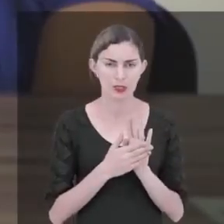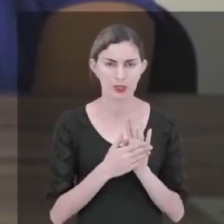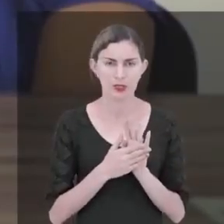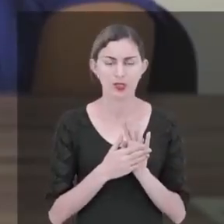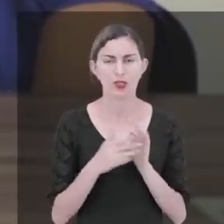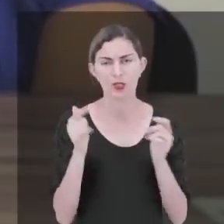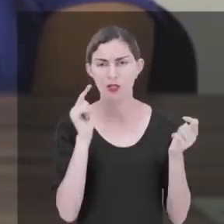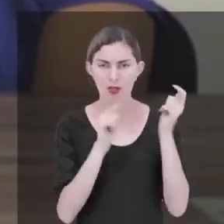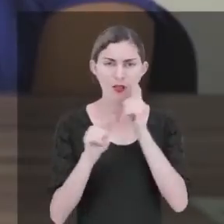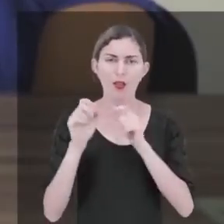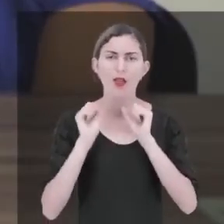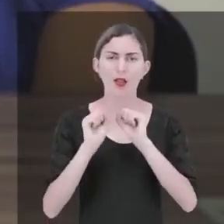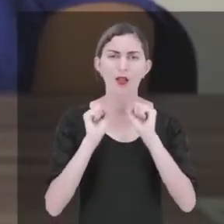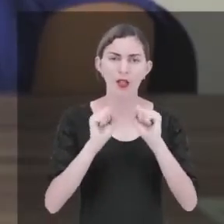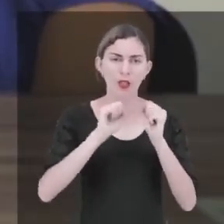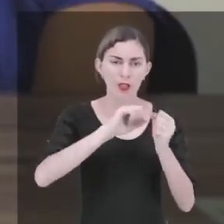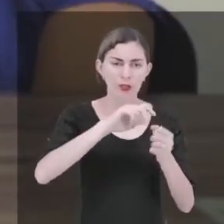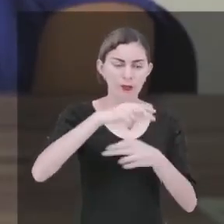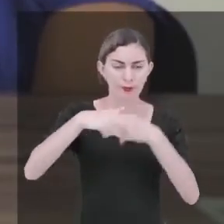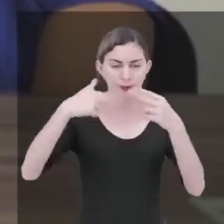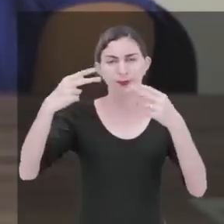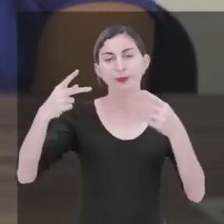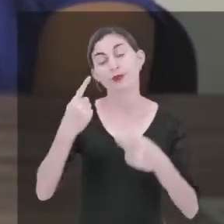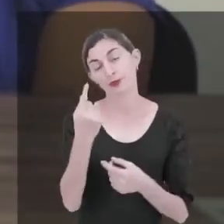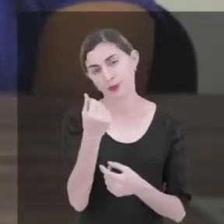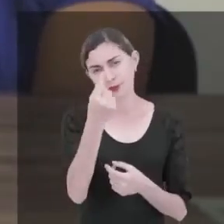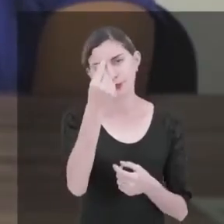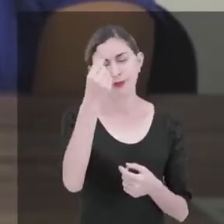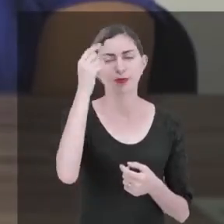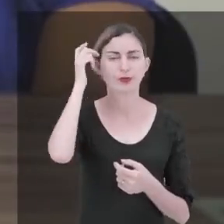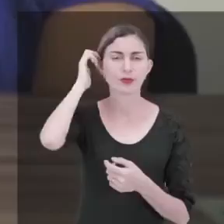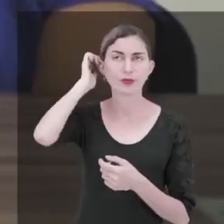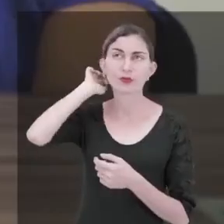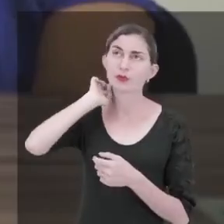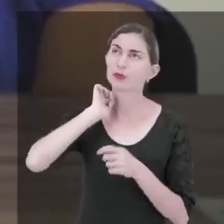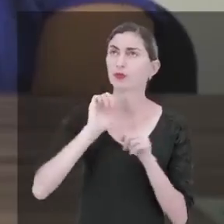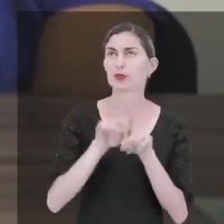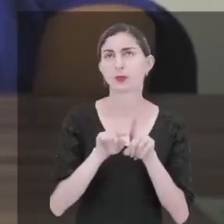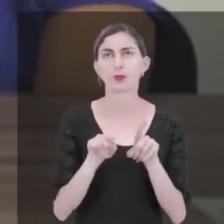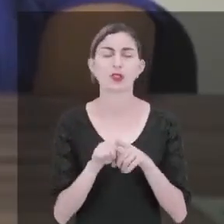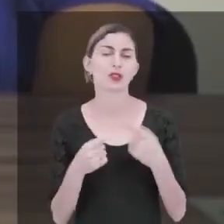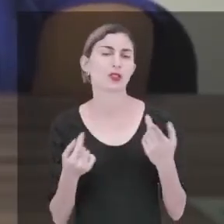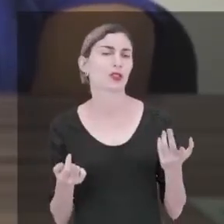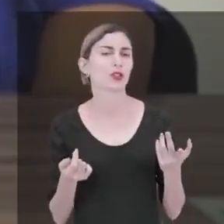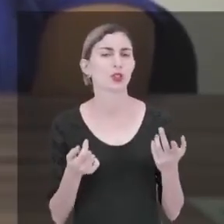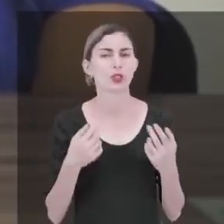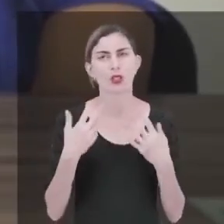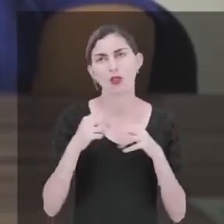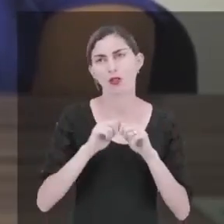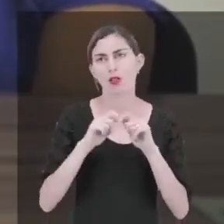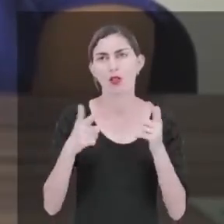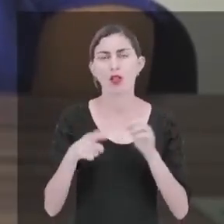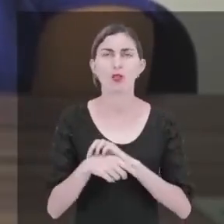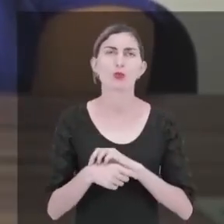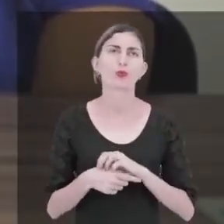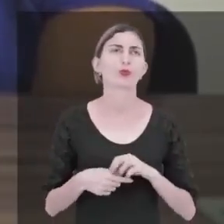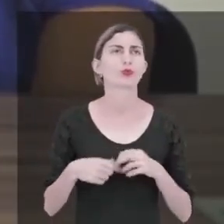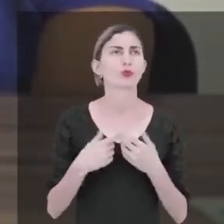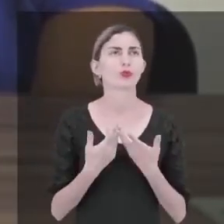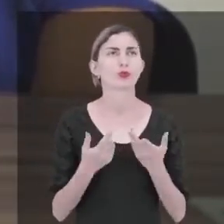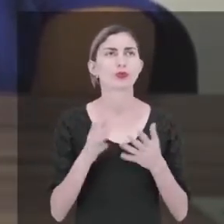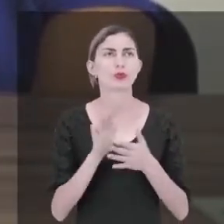metas alcançadas, ele pode ter a premiação tanto em dinheiro, e isso entra, obviamente, em